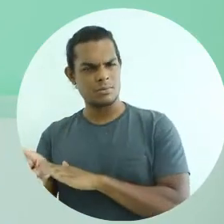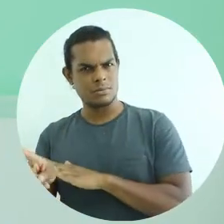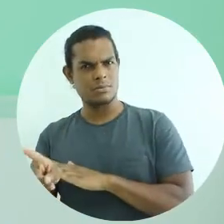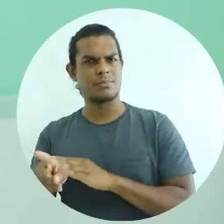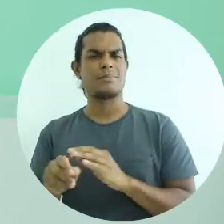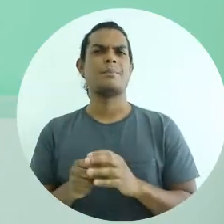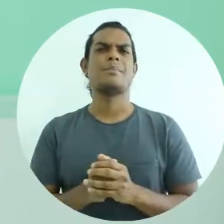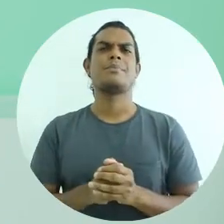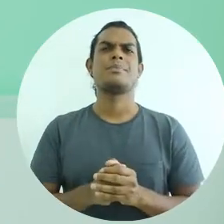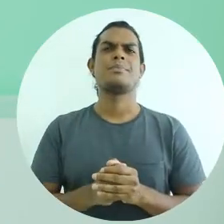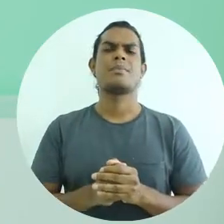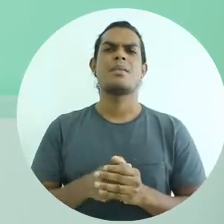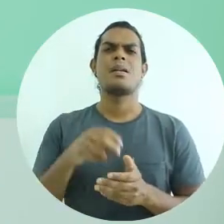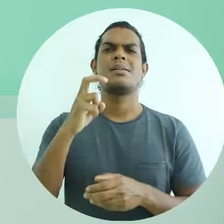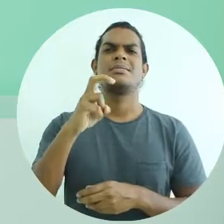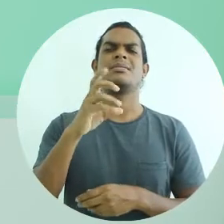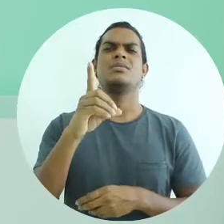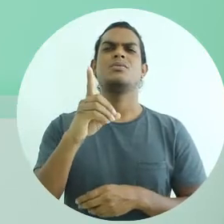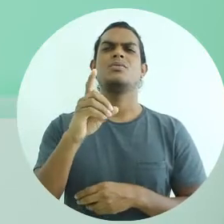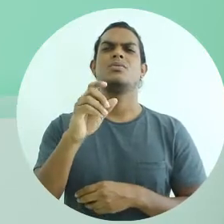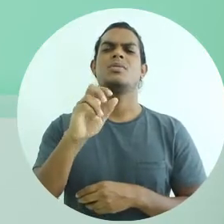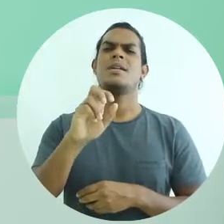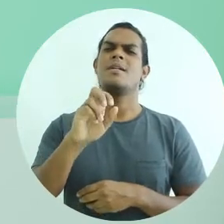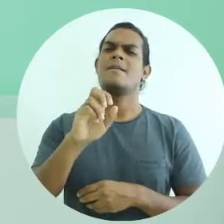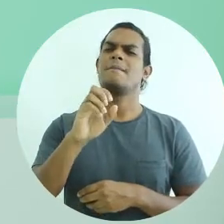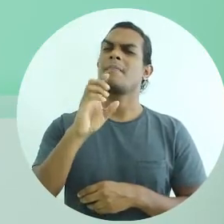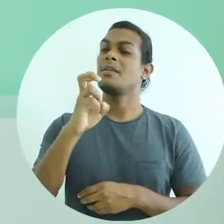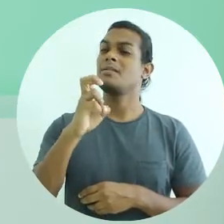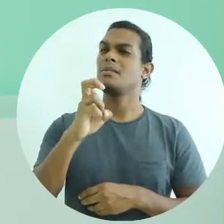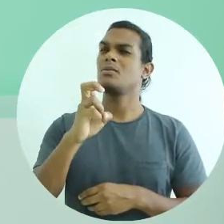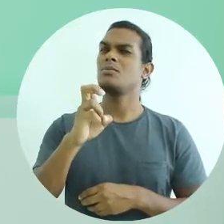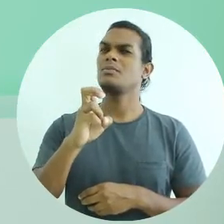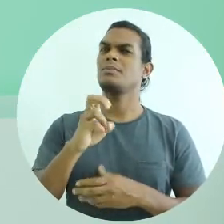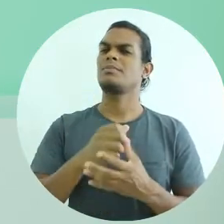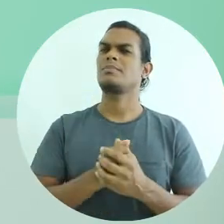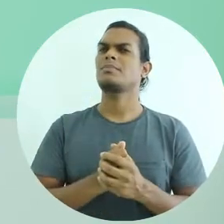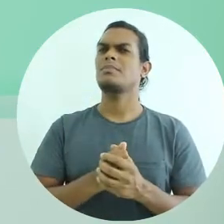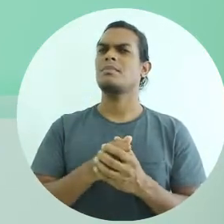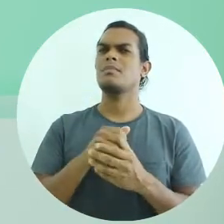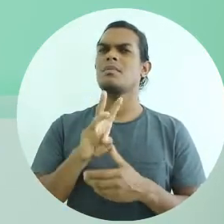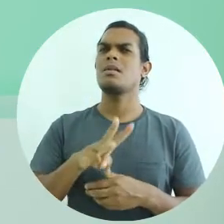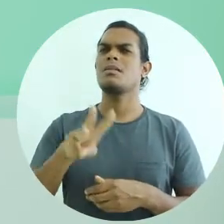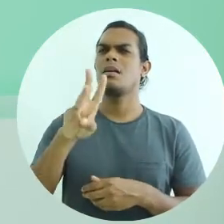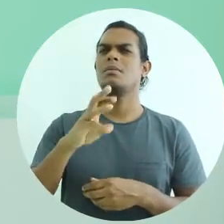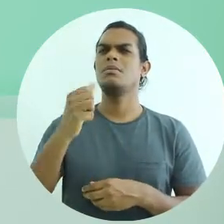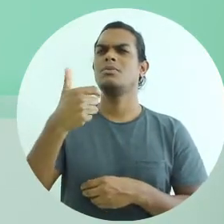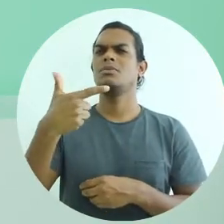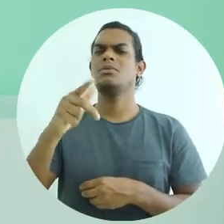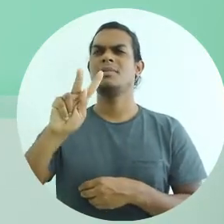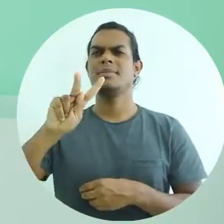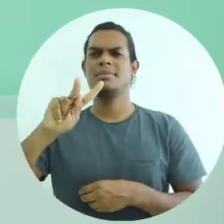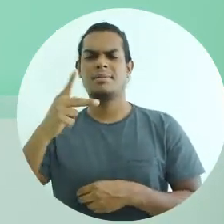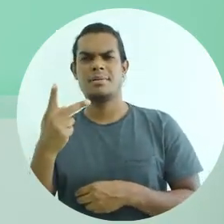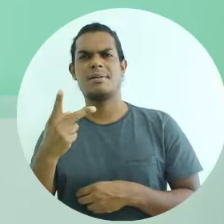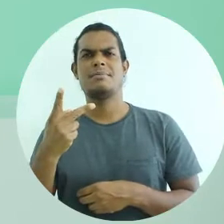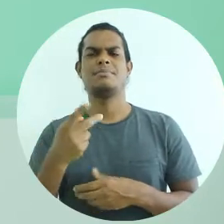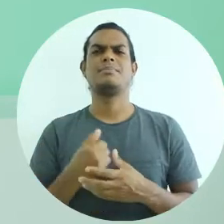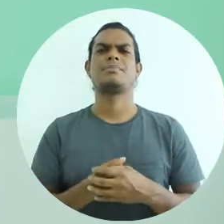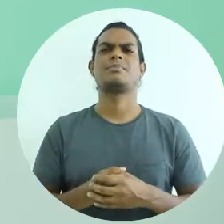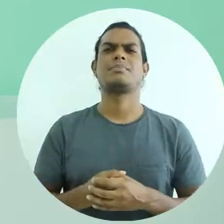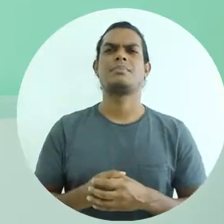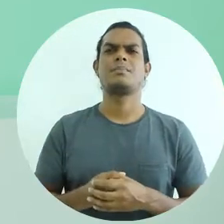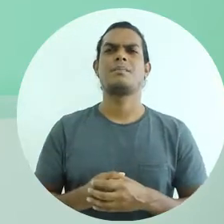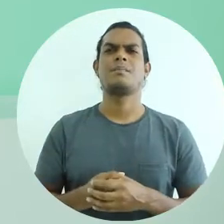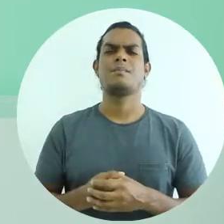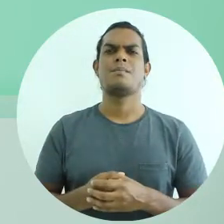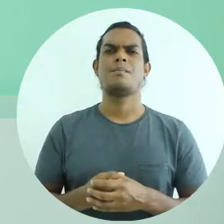original tem o nome de 5W2H. Que seriam 5 perguntas que começariam com W e 2 perguntas que começariam com H,